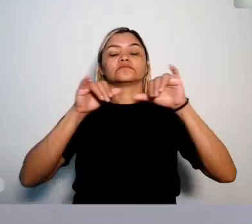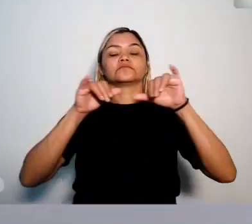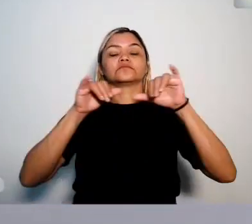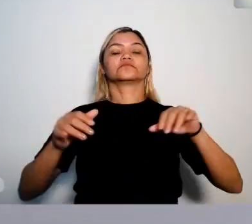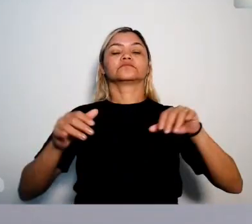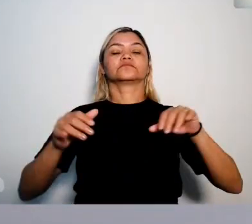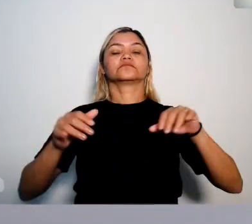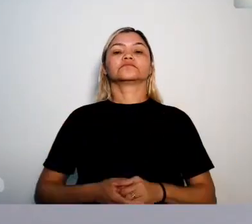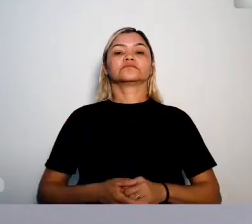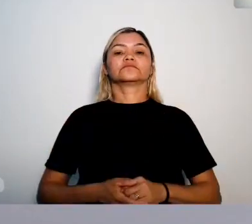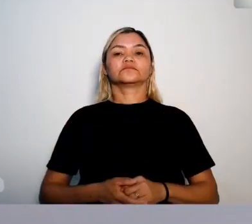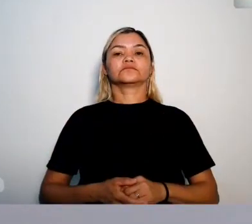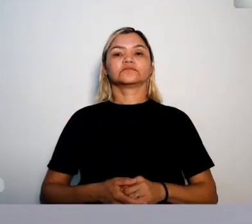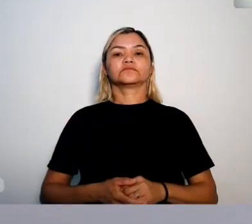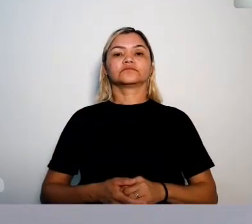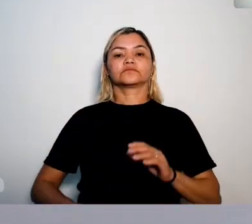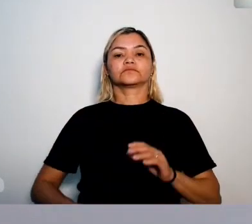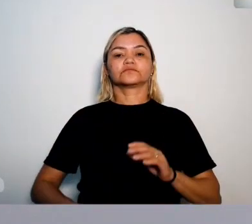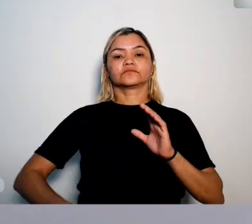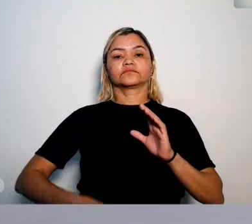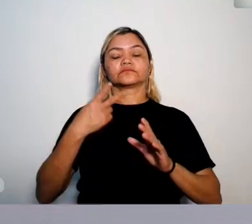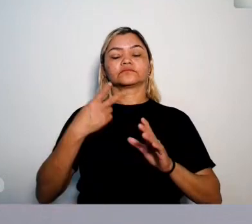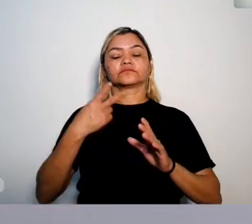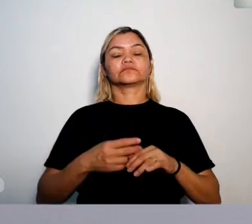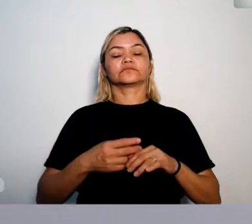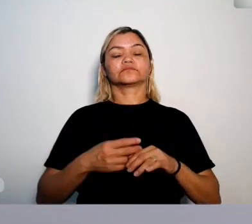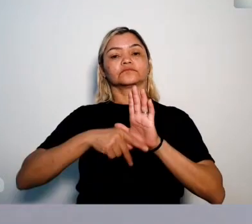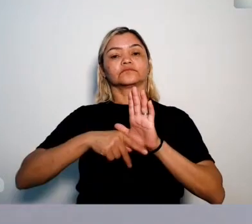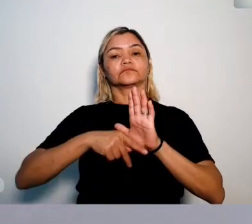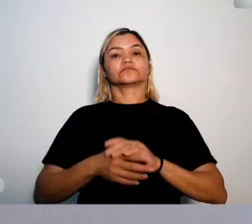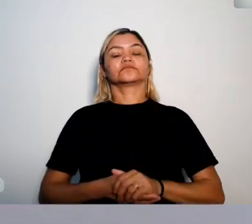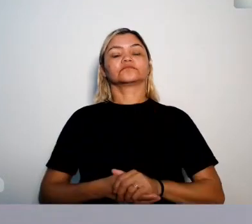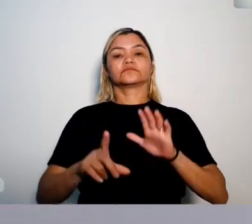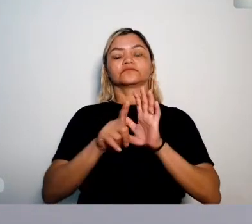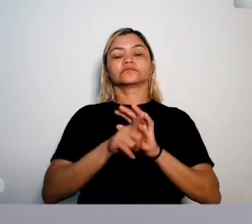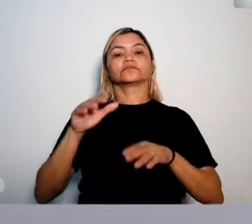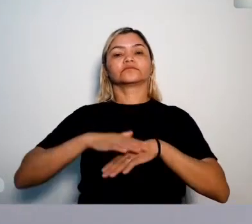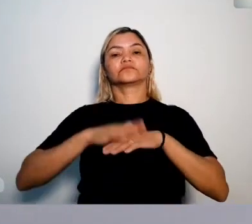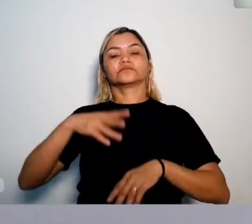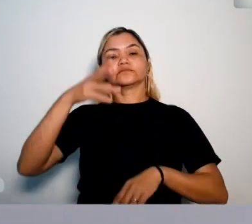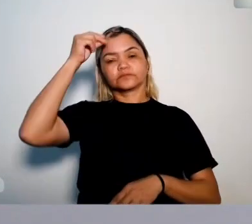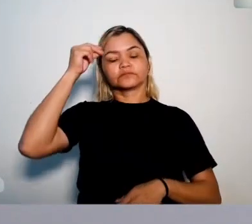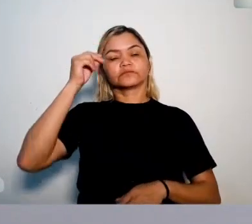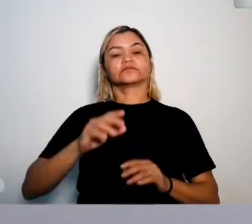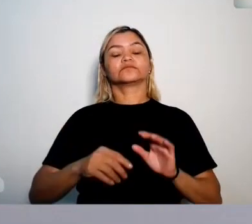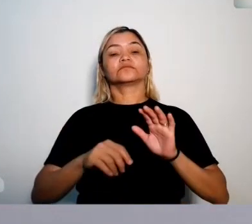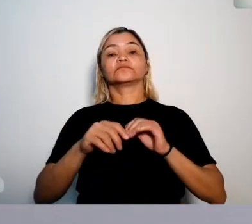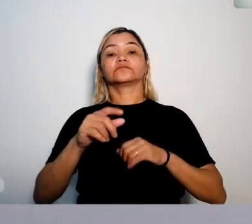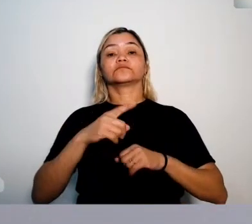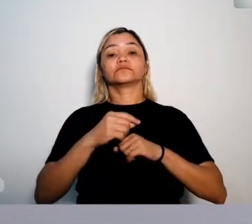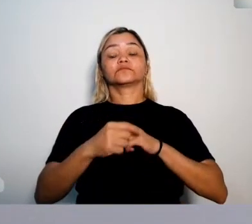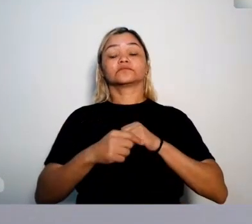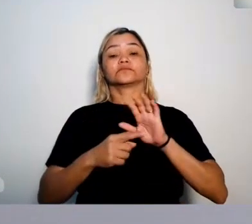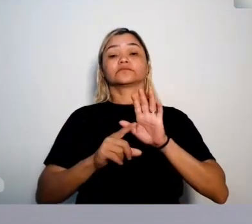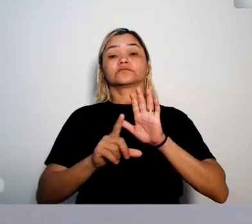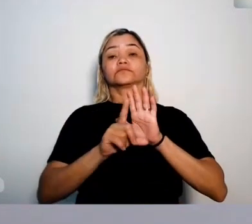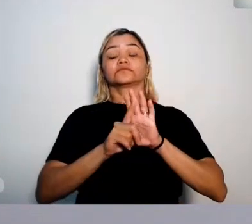Segundo projeto. Projeto de lei de iniciativa do prefeito municipal que dispõe sobre a alteração da lei